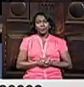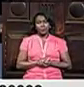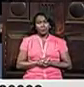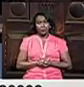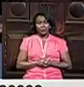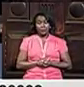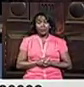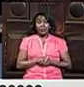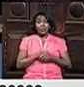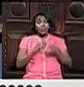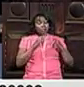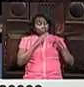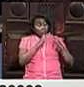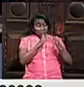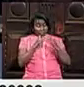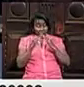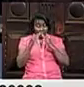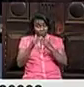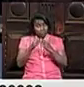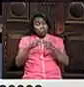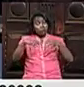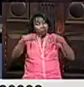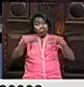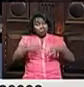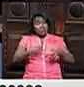em condições de habitabilidade,